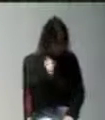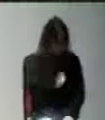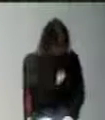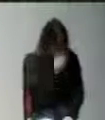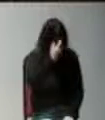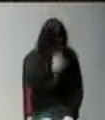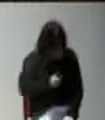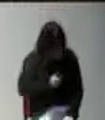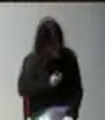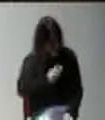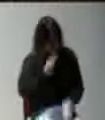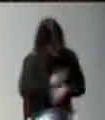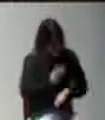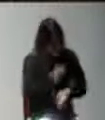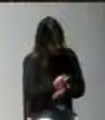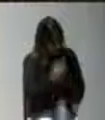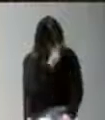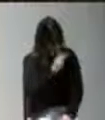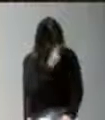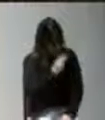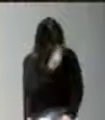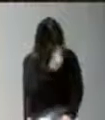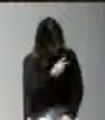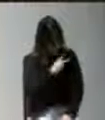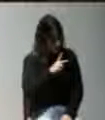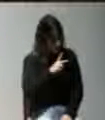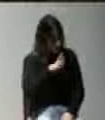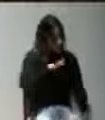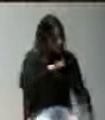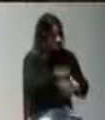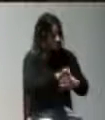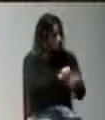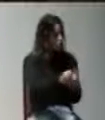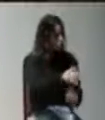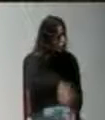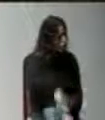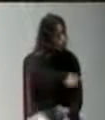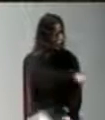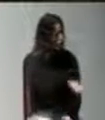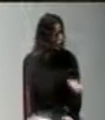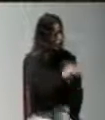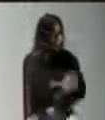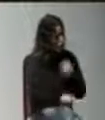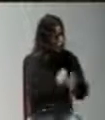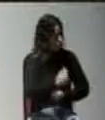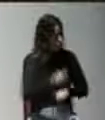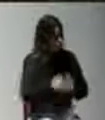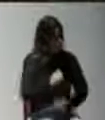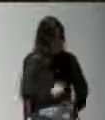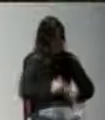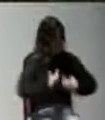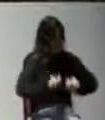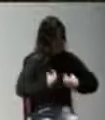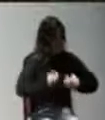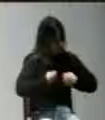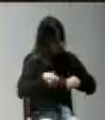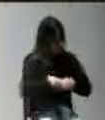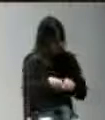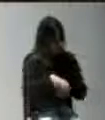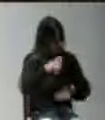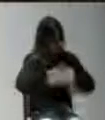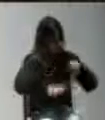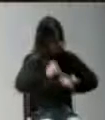alguma forma tematizado no âmbito do social, nos modos como fomos ensinados, nas